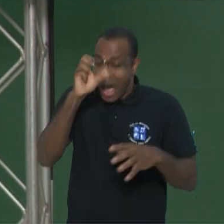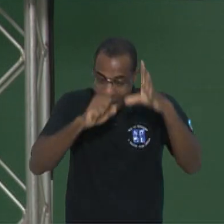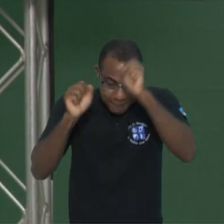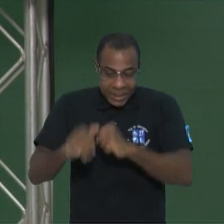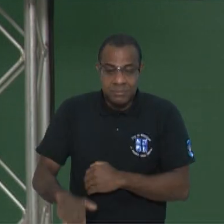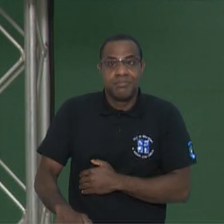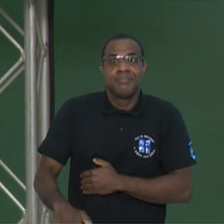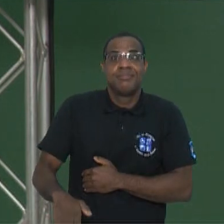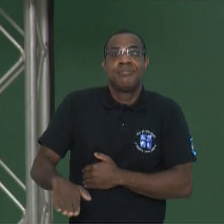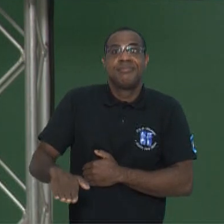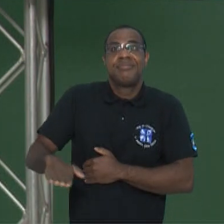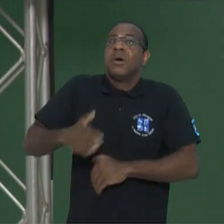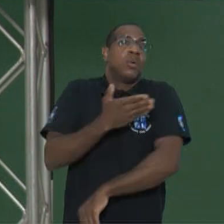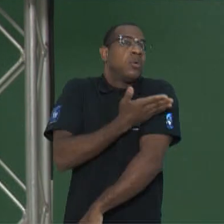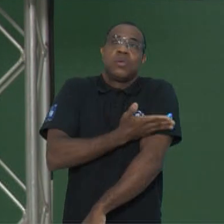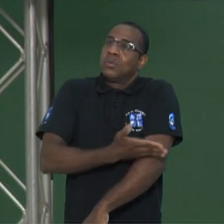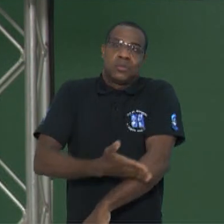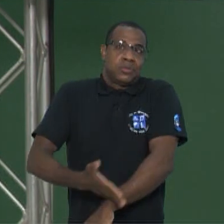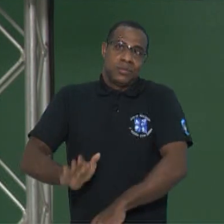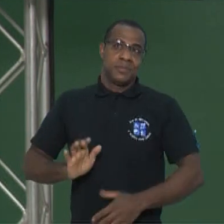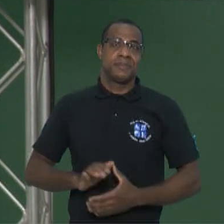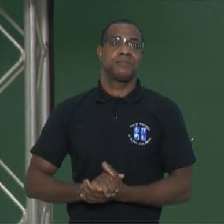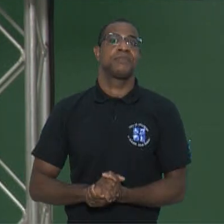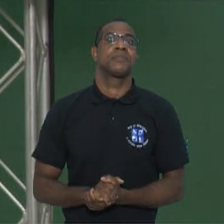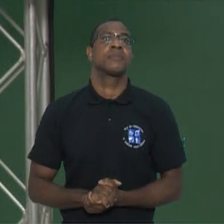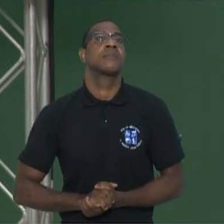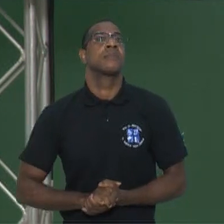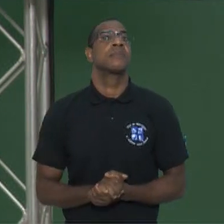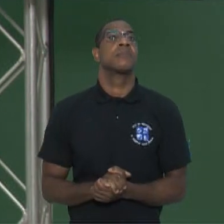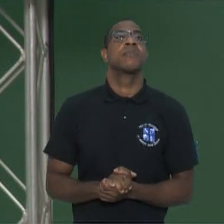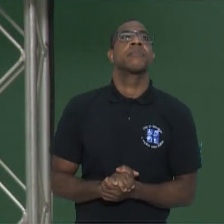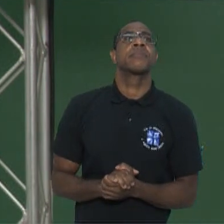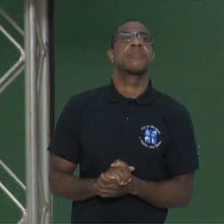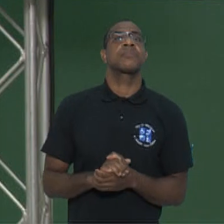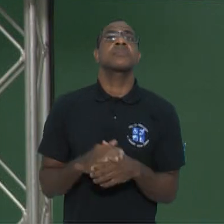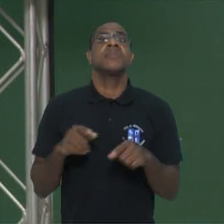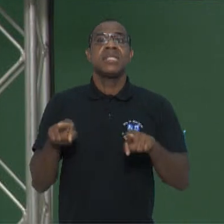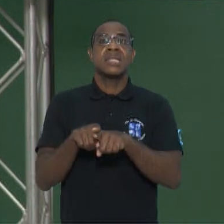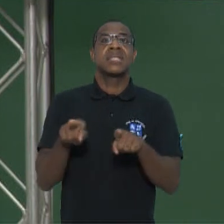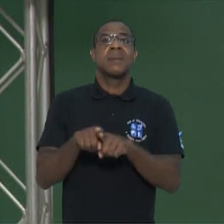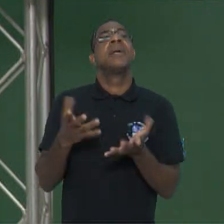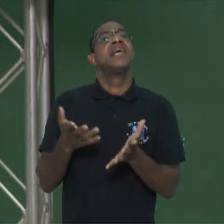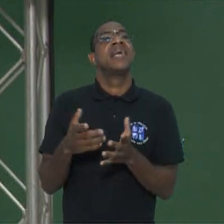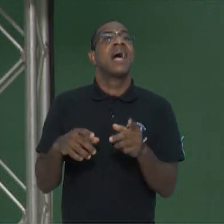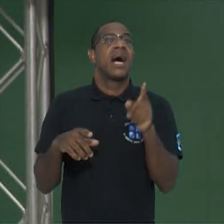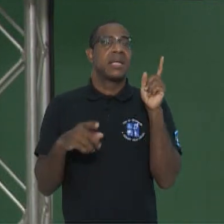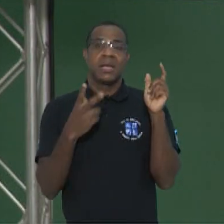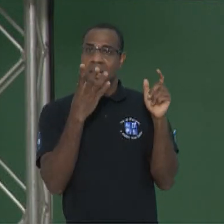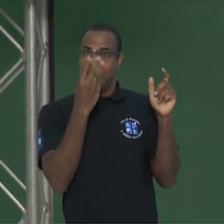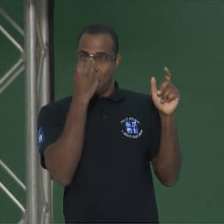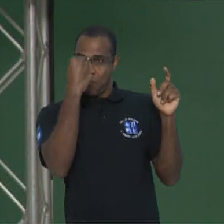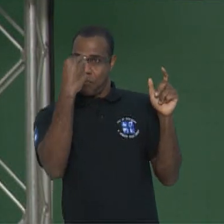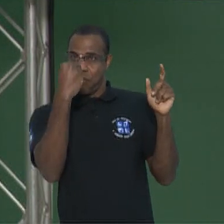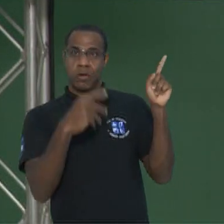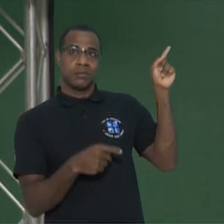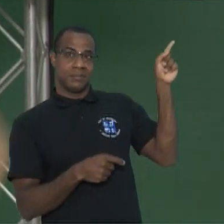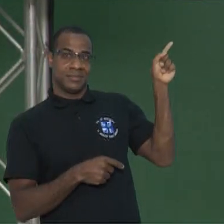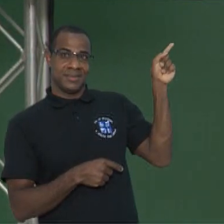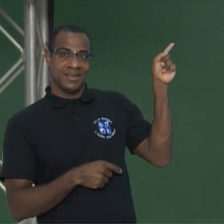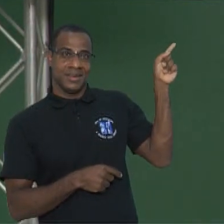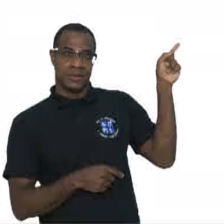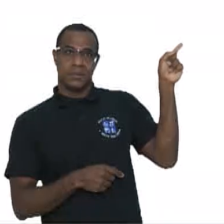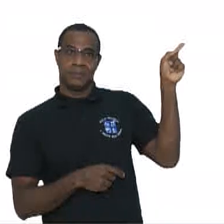hábitos e costumes ali dos italianos. E eu trouxe uma questão específica do Paraná, né? Então ali a imagem já é essa ideia